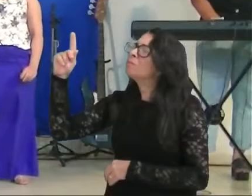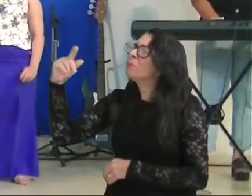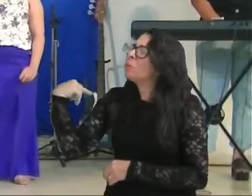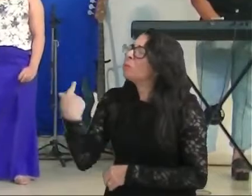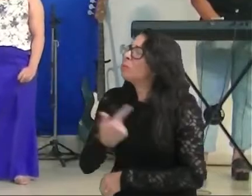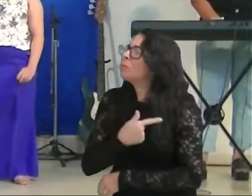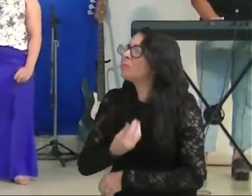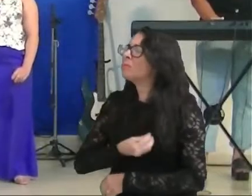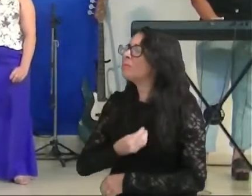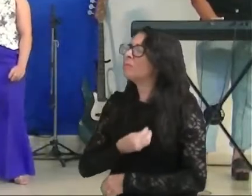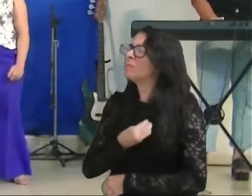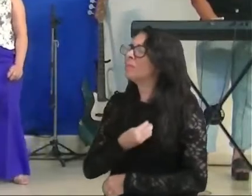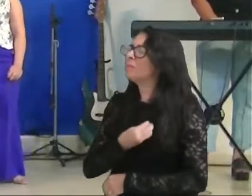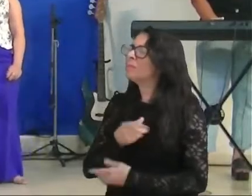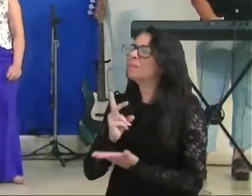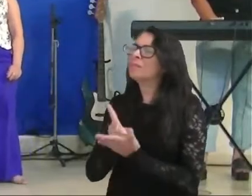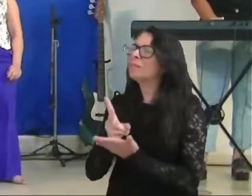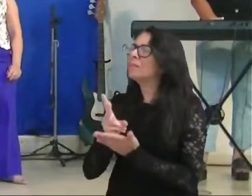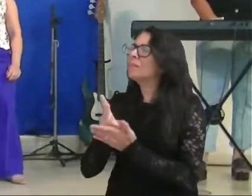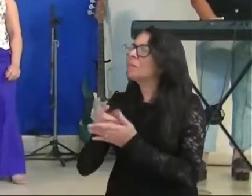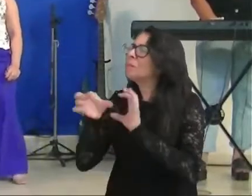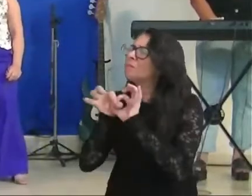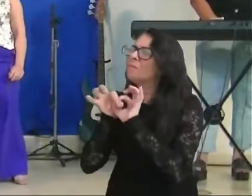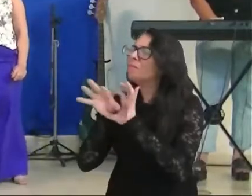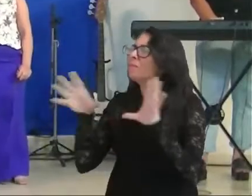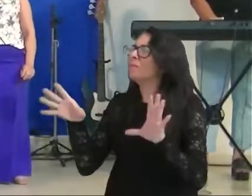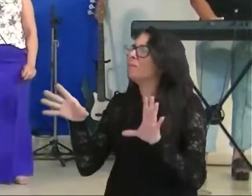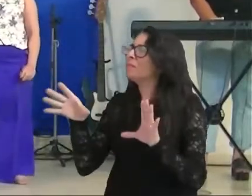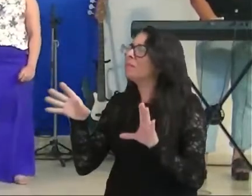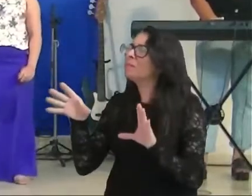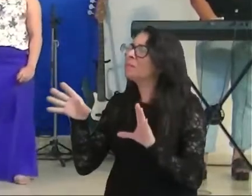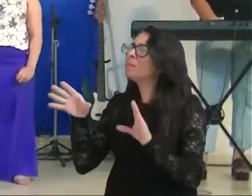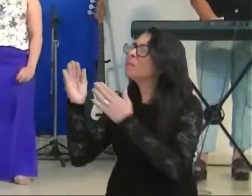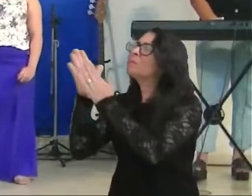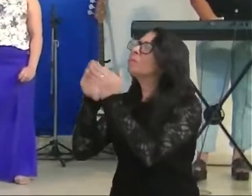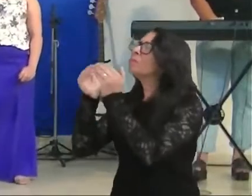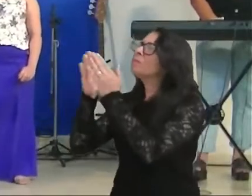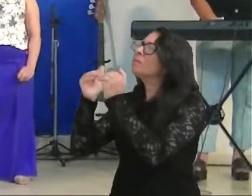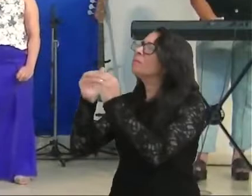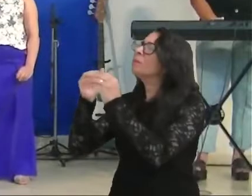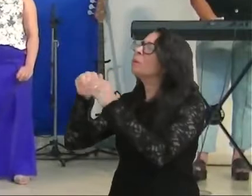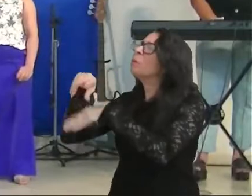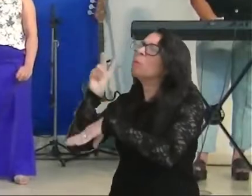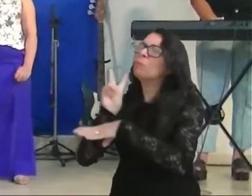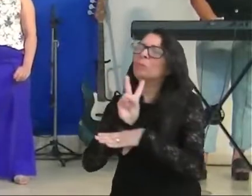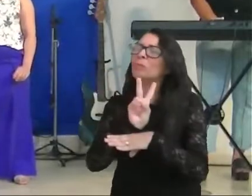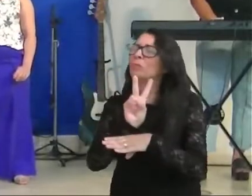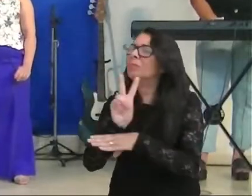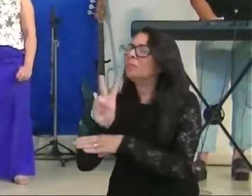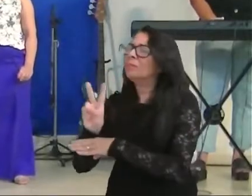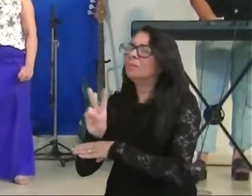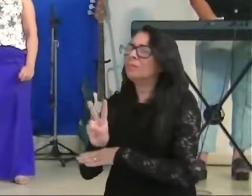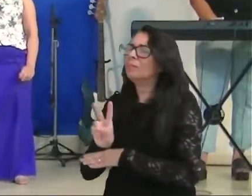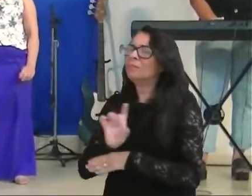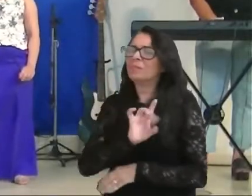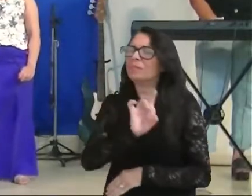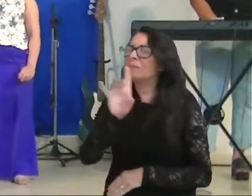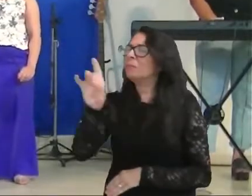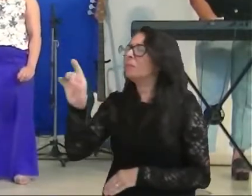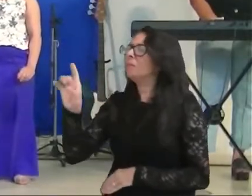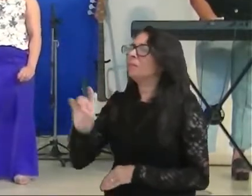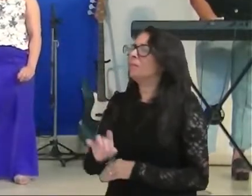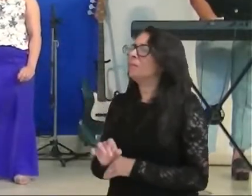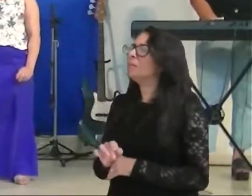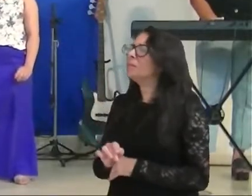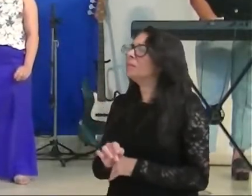está em casa, Senhor. Que o Senhor venha proteger a cada um. Que o Senhor venha soprar, ó Pai, o teu fôlego de vida nos pulmões de cada